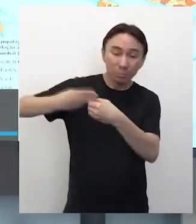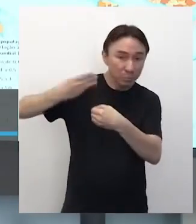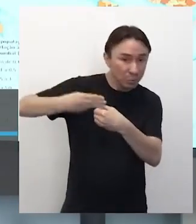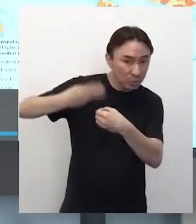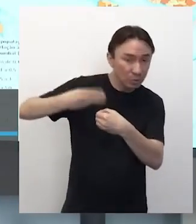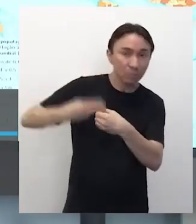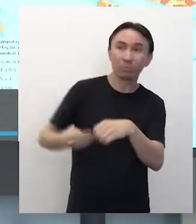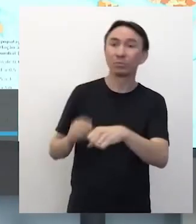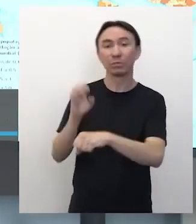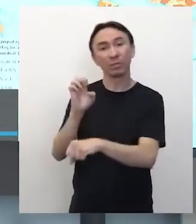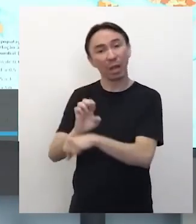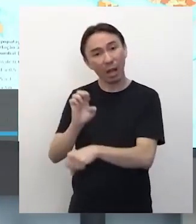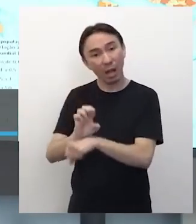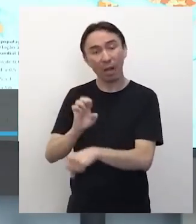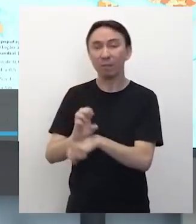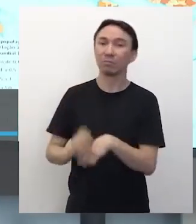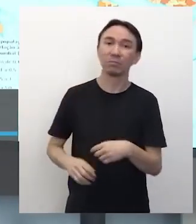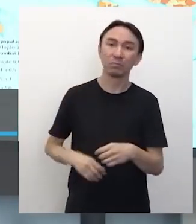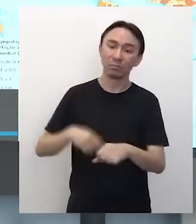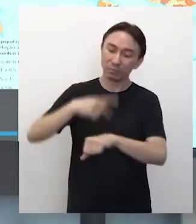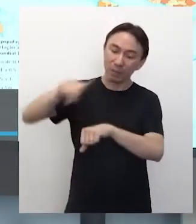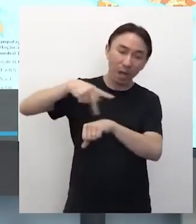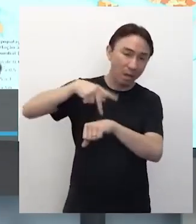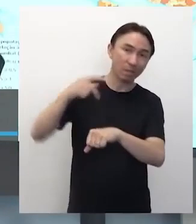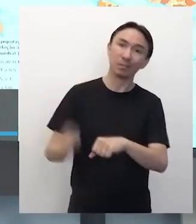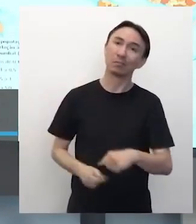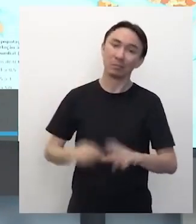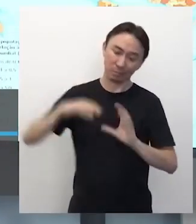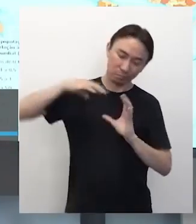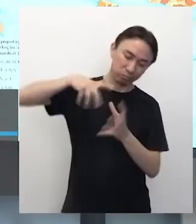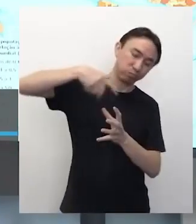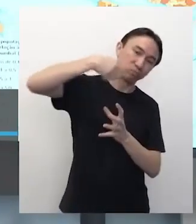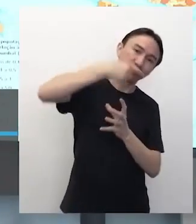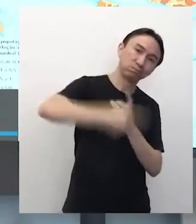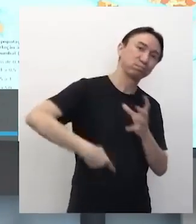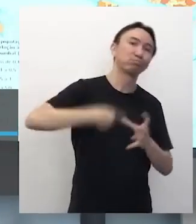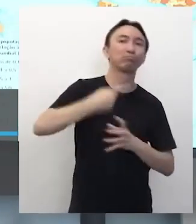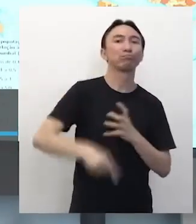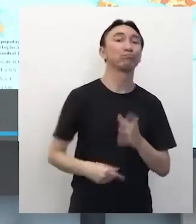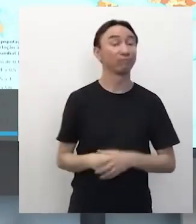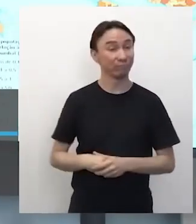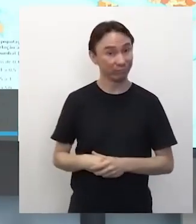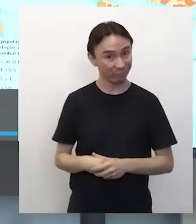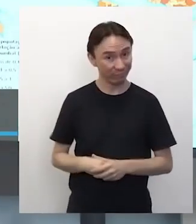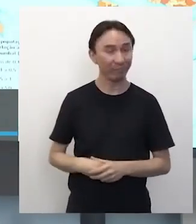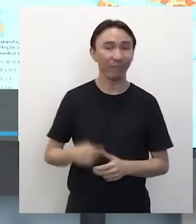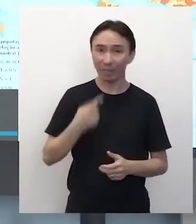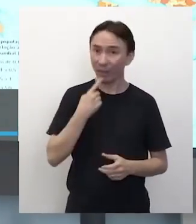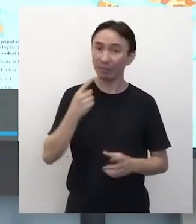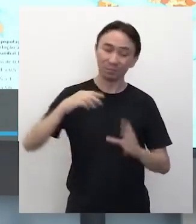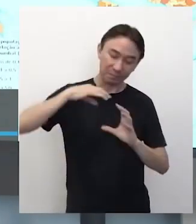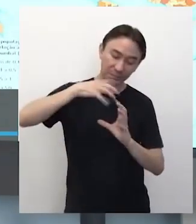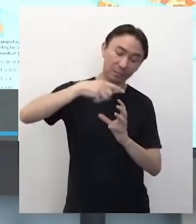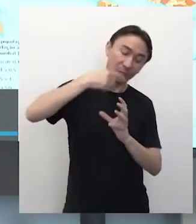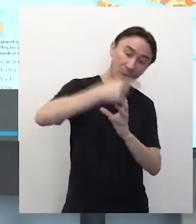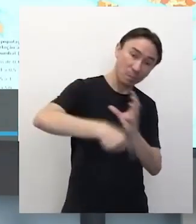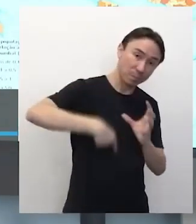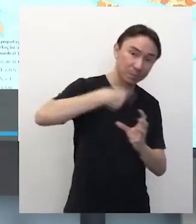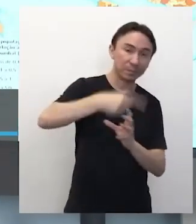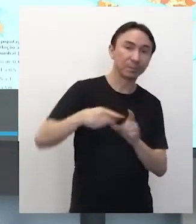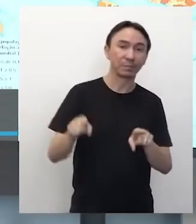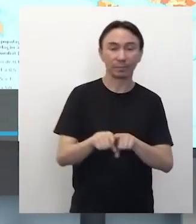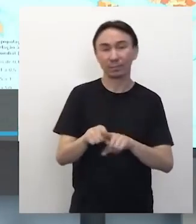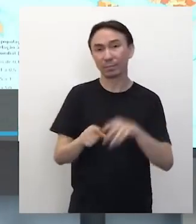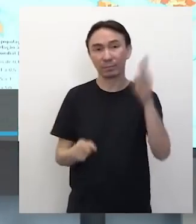do estado, do país e do mundo, né? E, logicamente, como a gente vai falar de mundo e vai falar de Brasil, sempre dando ênfase